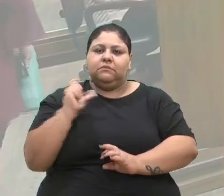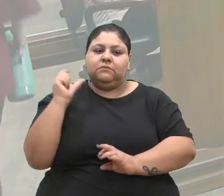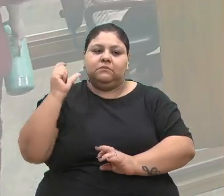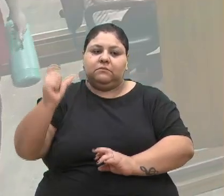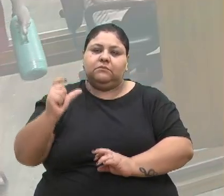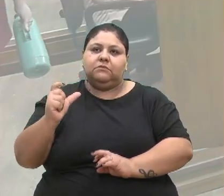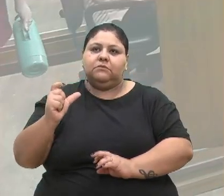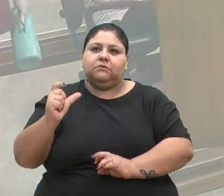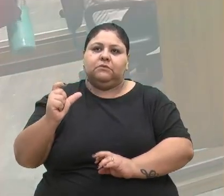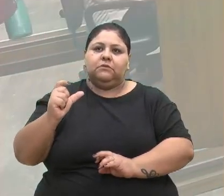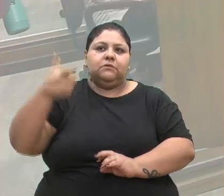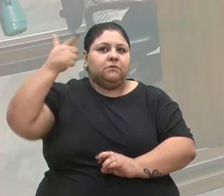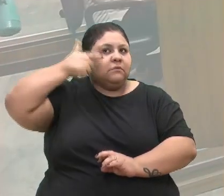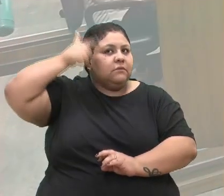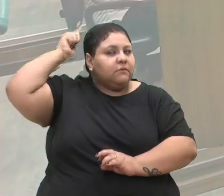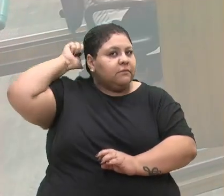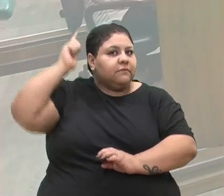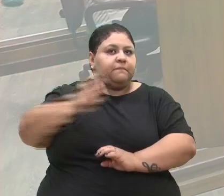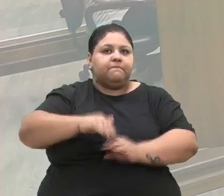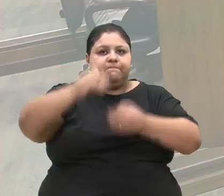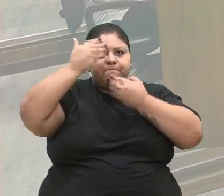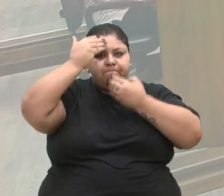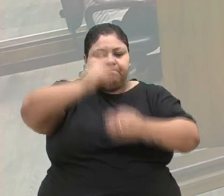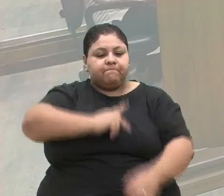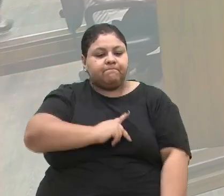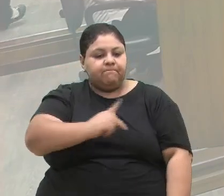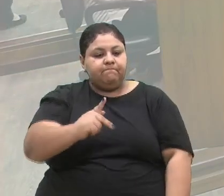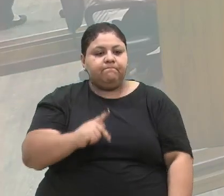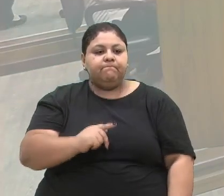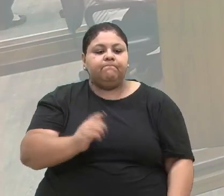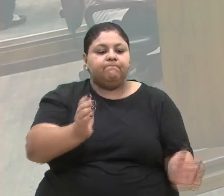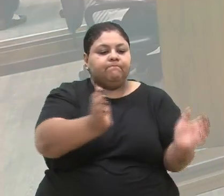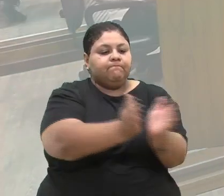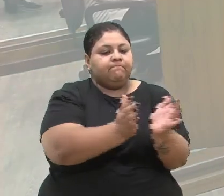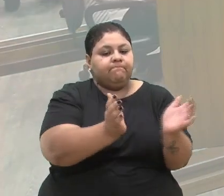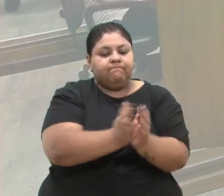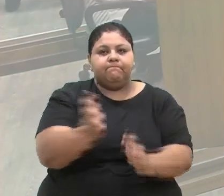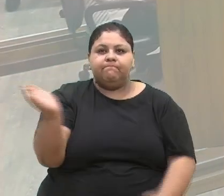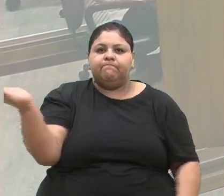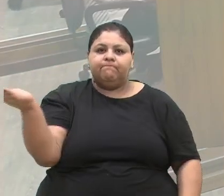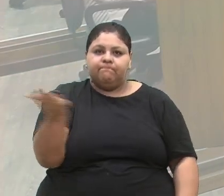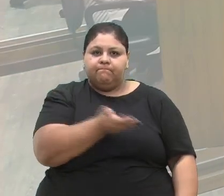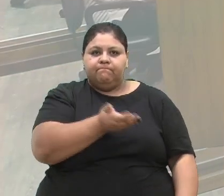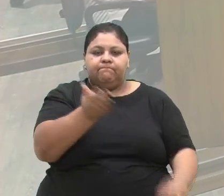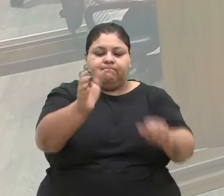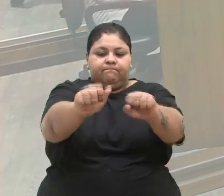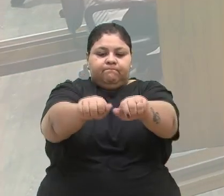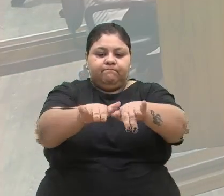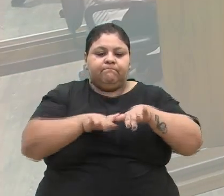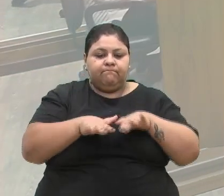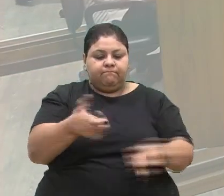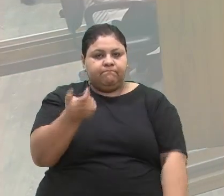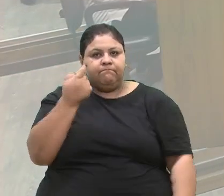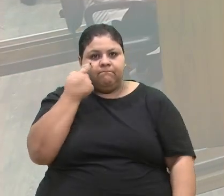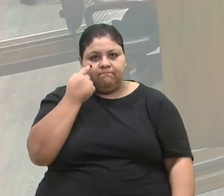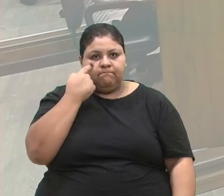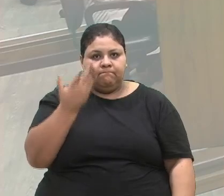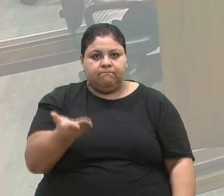Lucas Dil. Obrigado, presidente, colegas da mesa, nobres colegas, público que nos